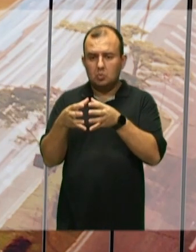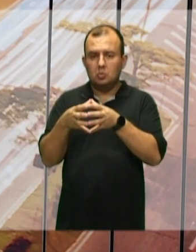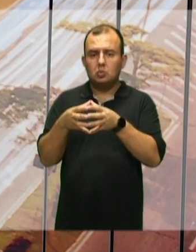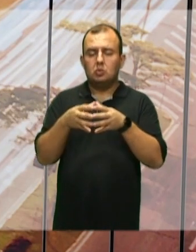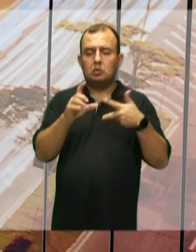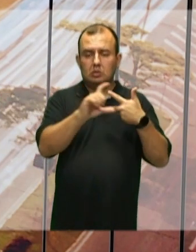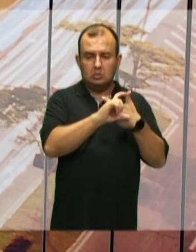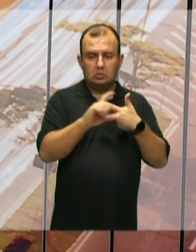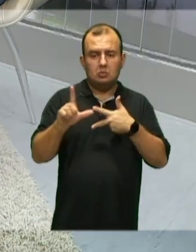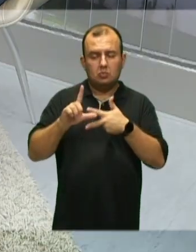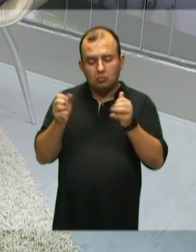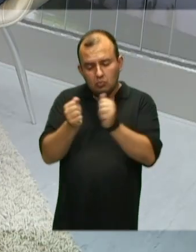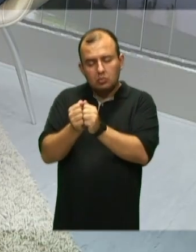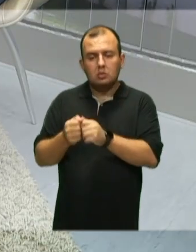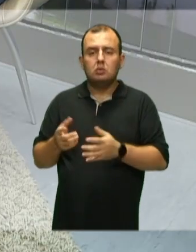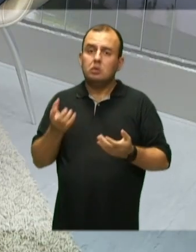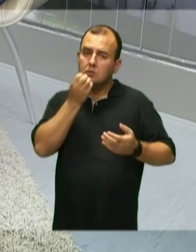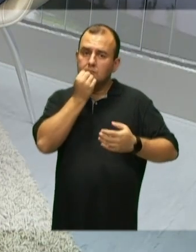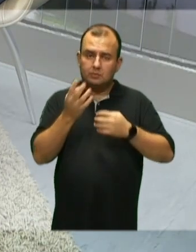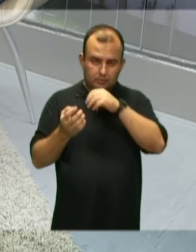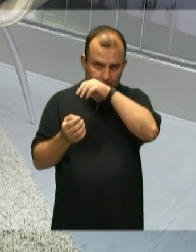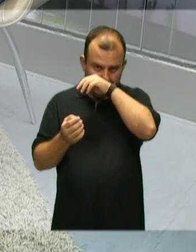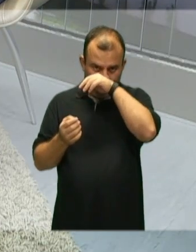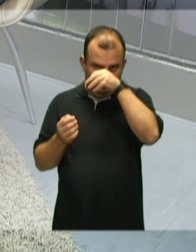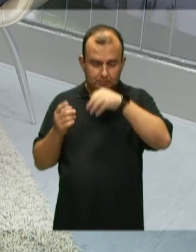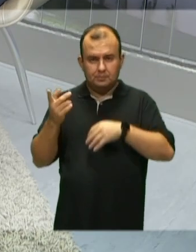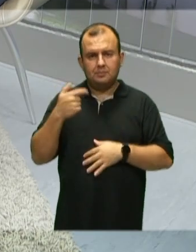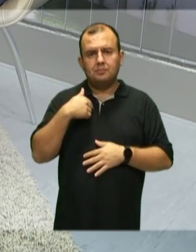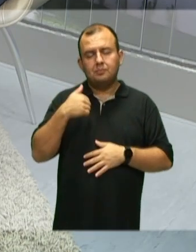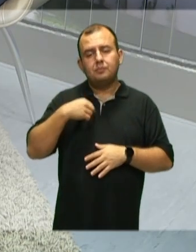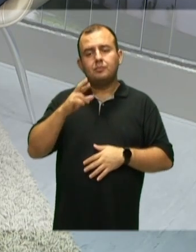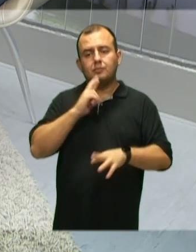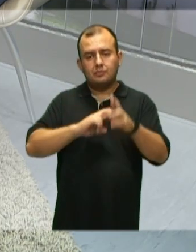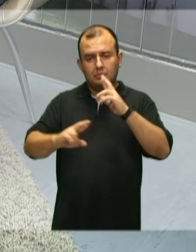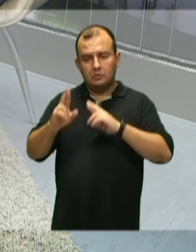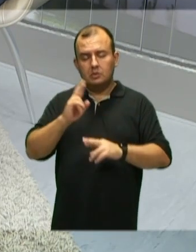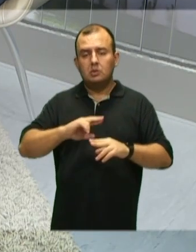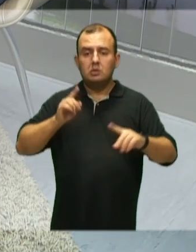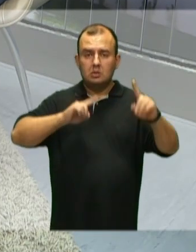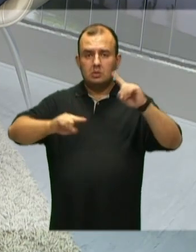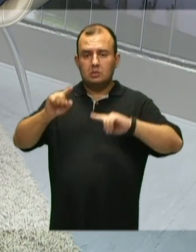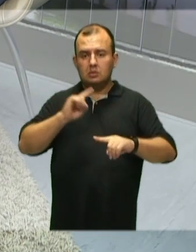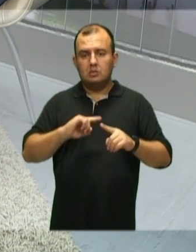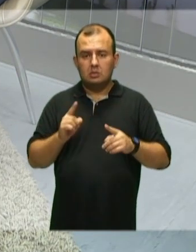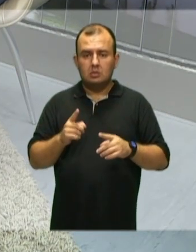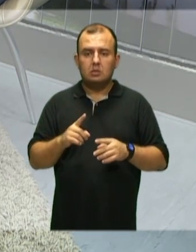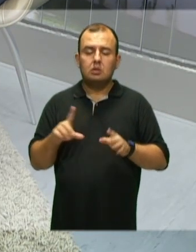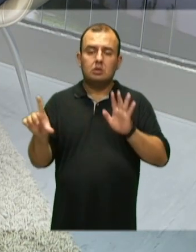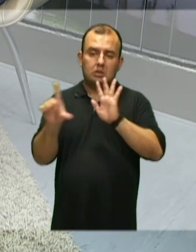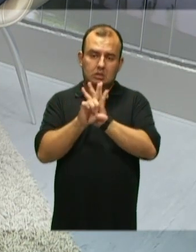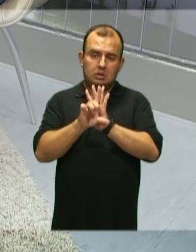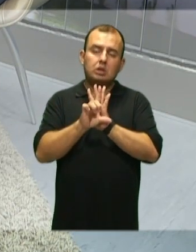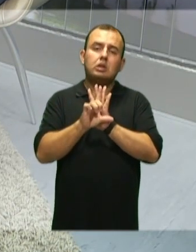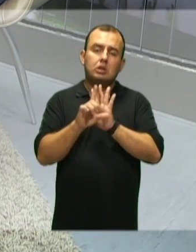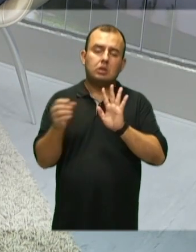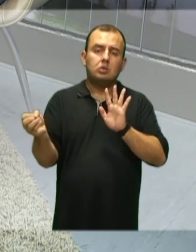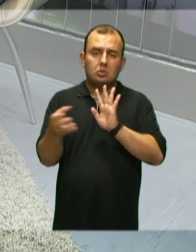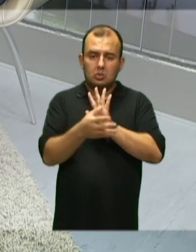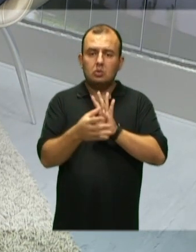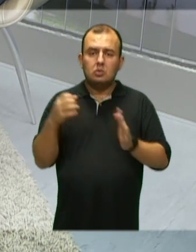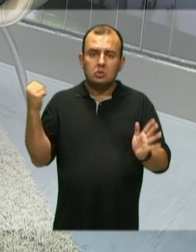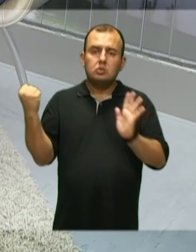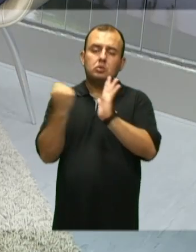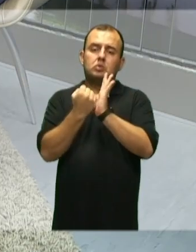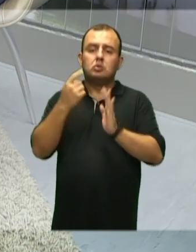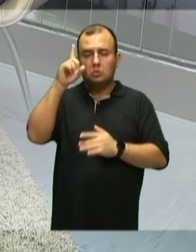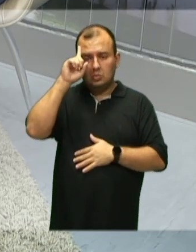executivo legislativo bom para para mim falando de resultado de Mandato né para mim a lei do usamos de mais de 30 dias que foi uma lei que tem Impacto